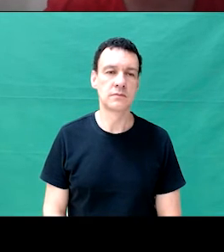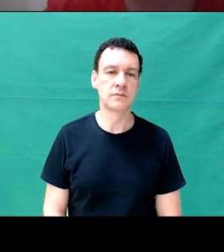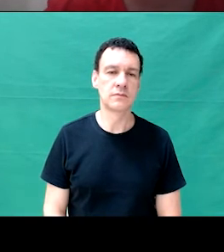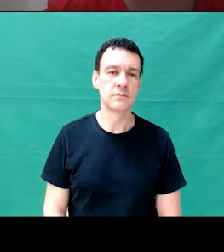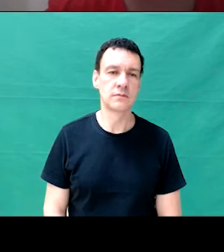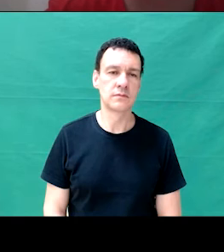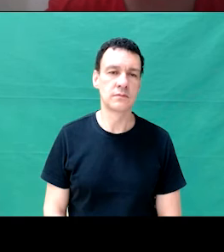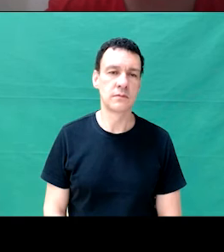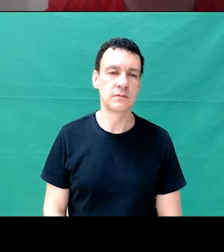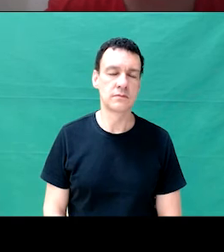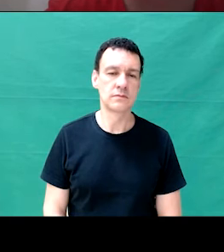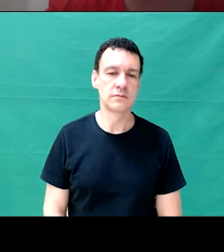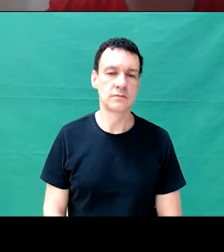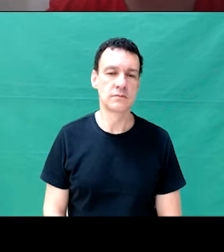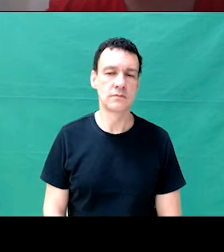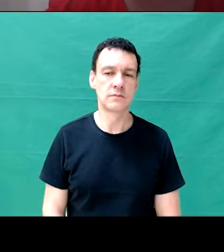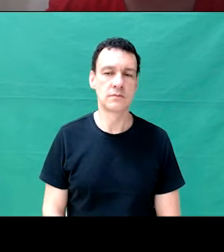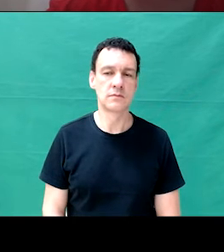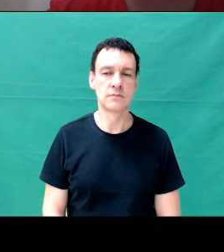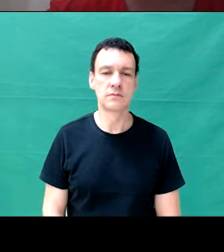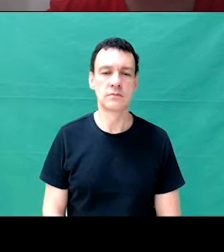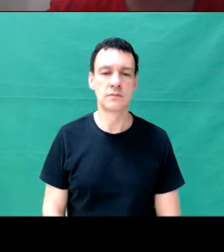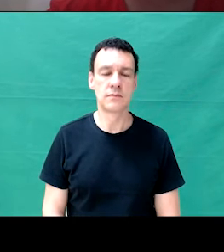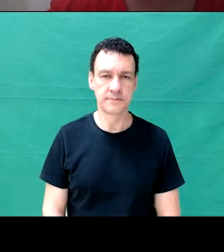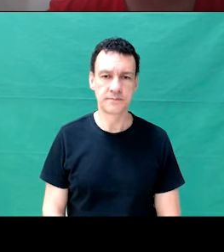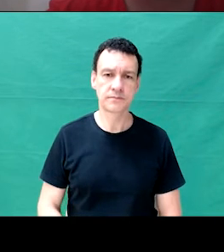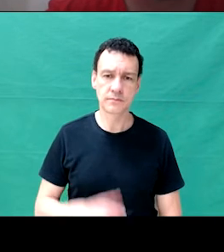Alguém que enxerga, consegue me dizer se vocês estão conseguindo ver a tela, pessoal?